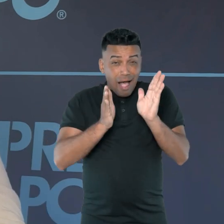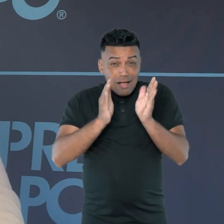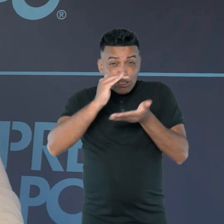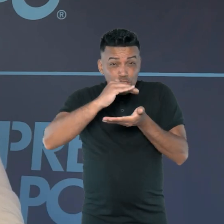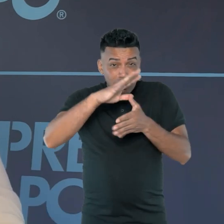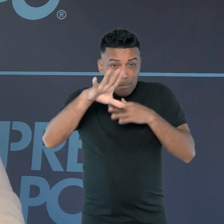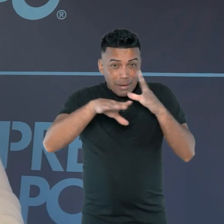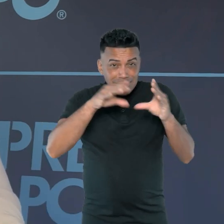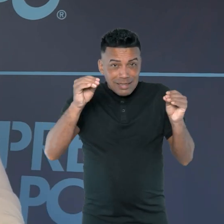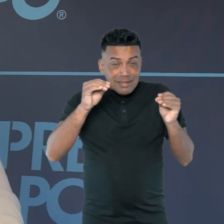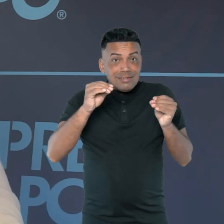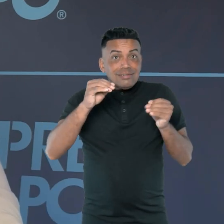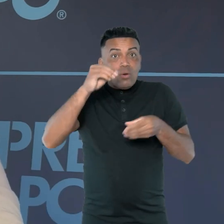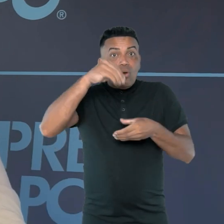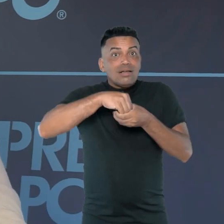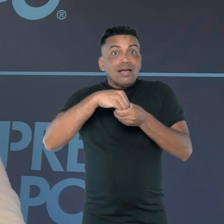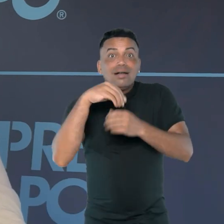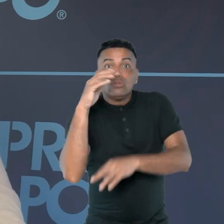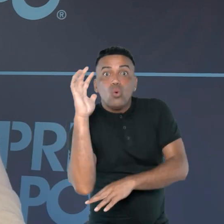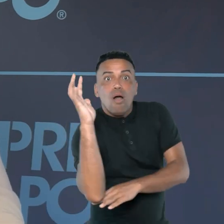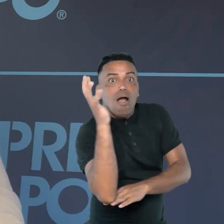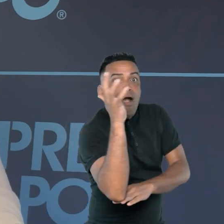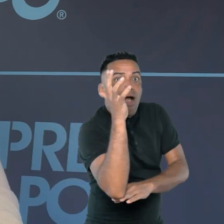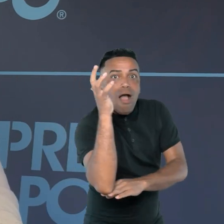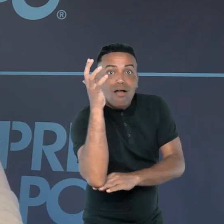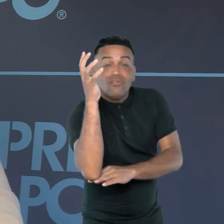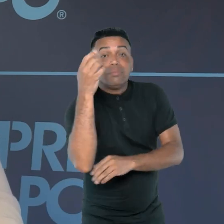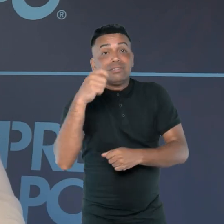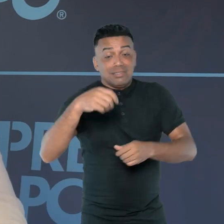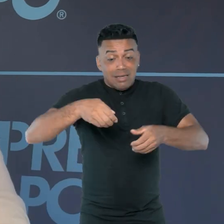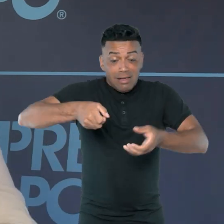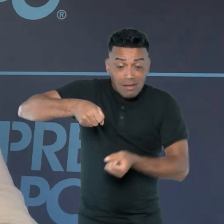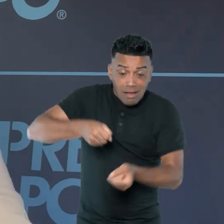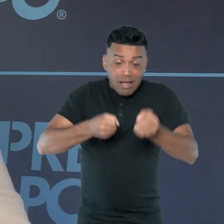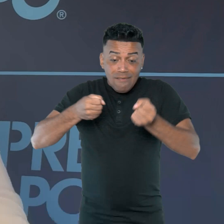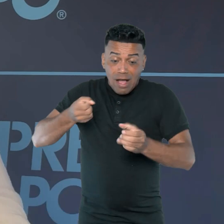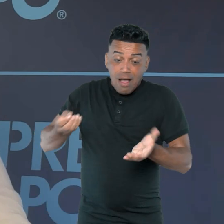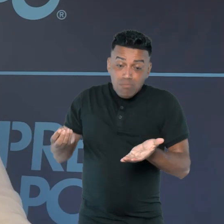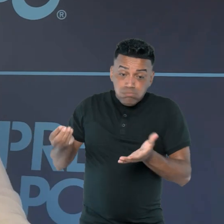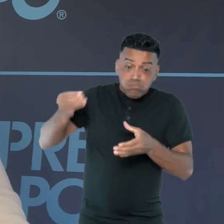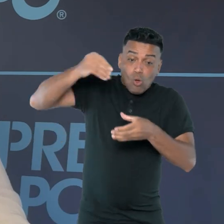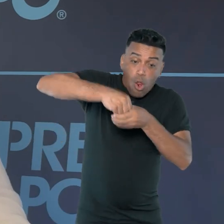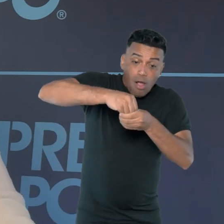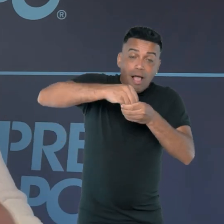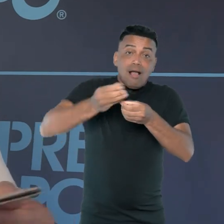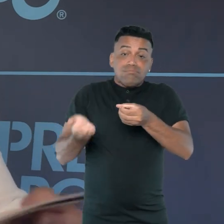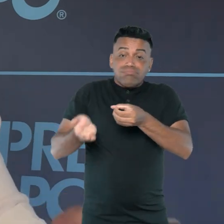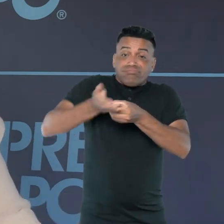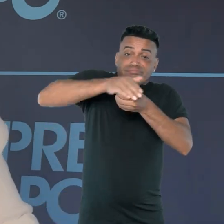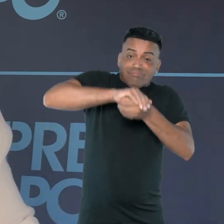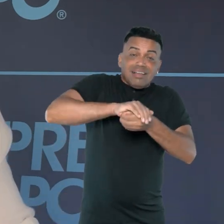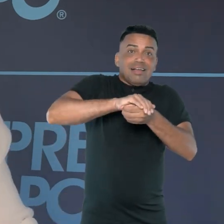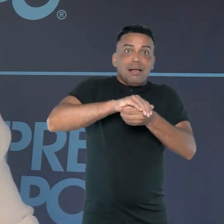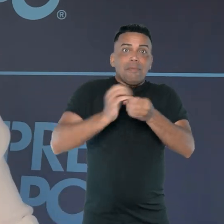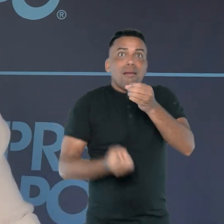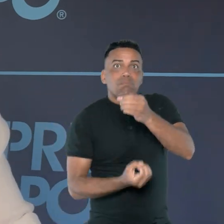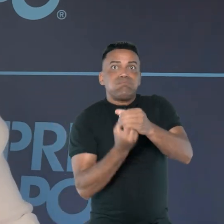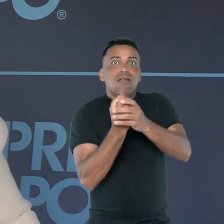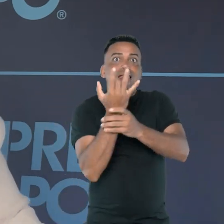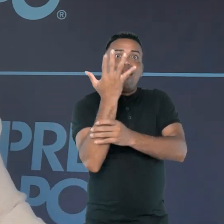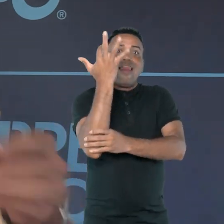está guardado um arvoredo. Tem que plantar a semente para desvendar o segredo. Quero te